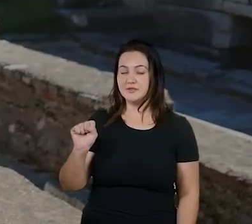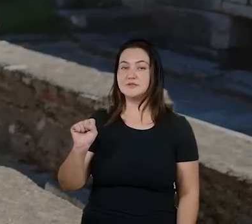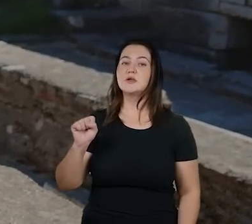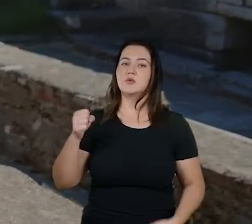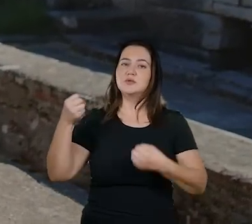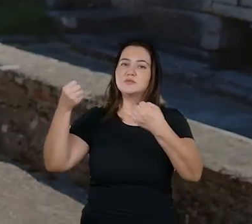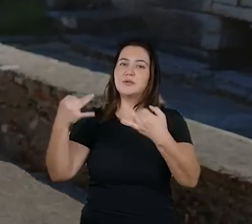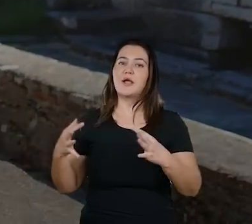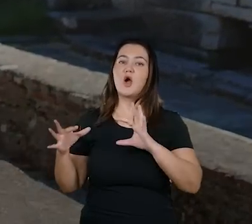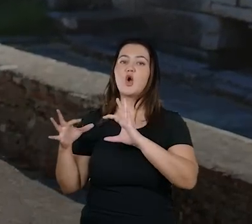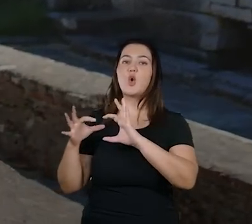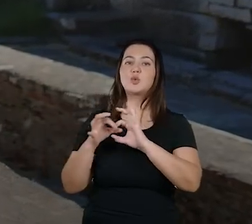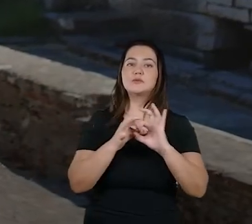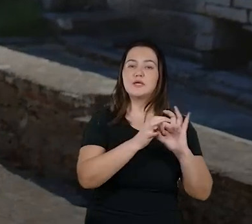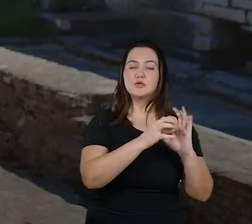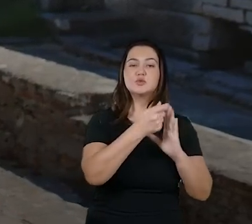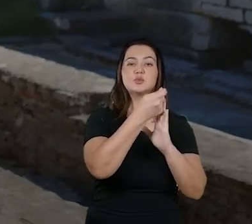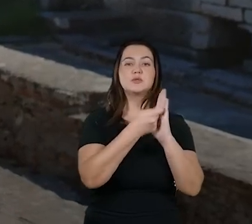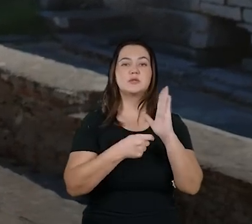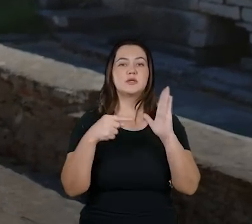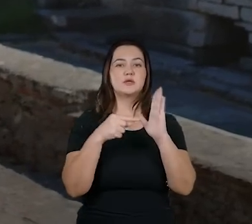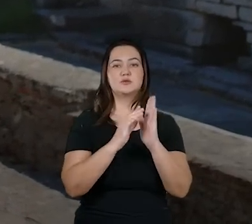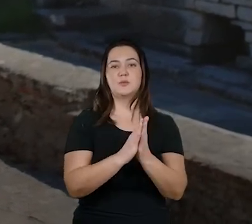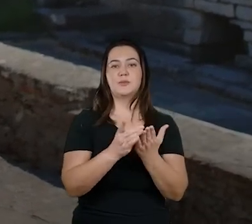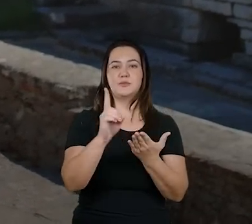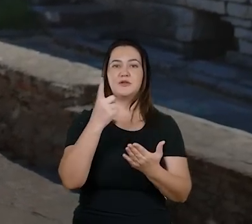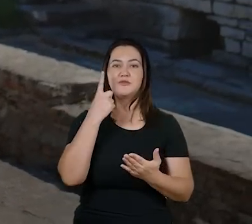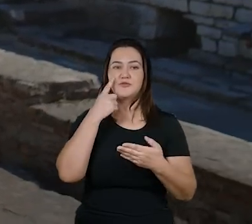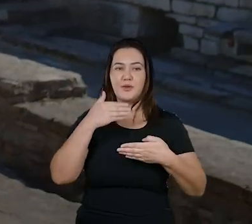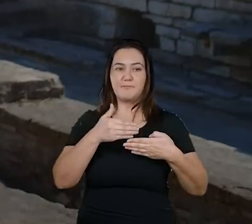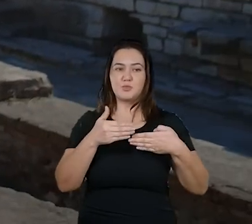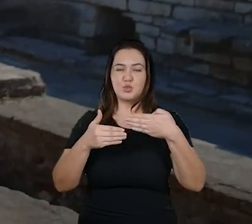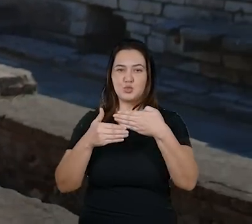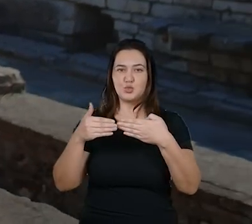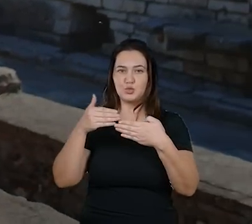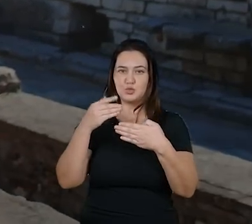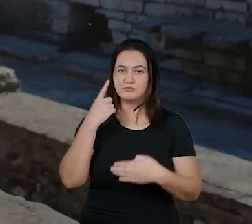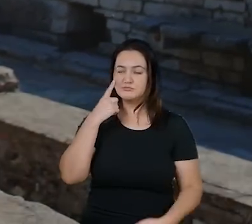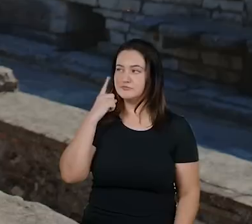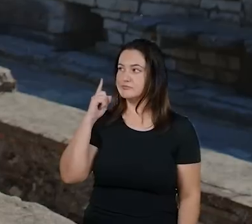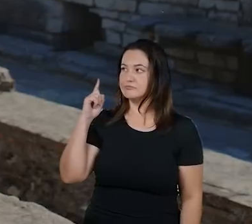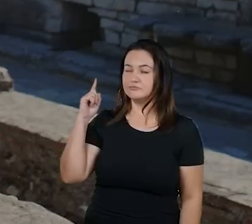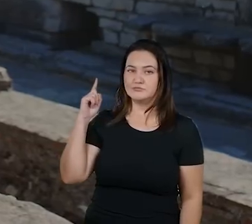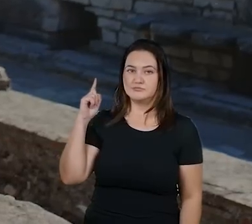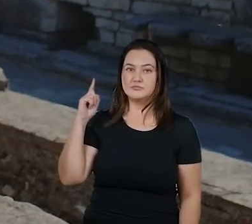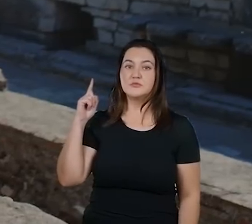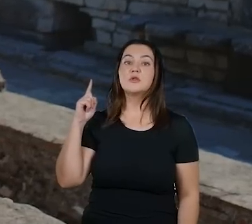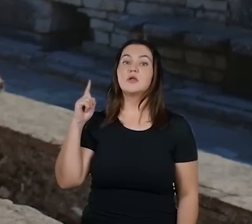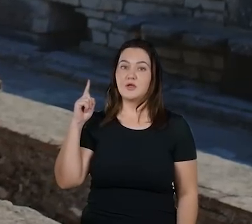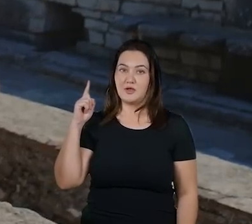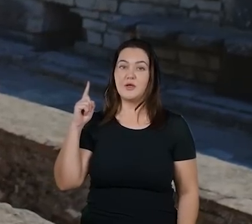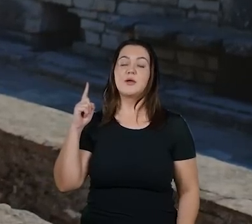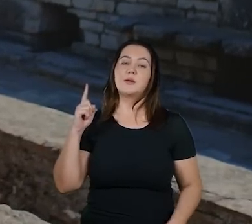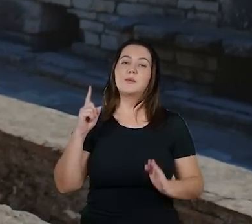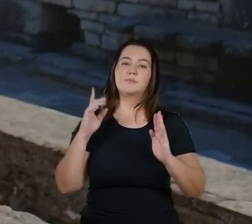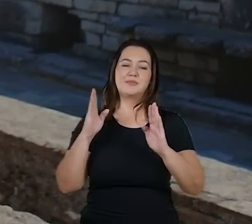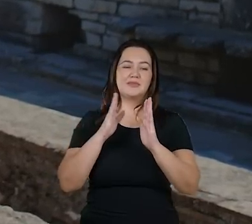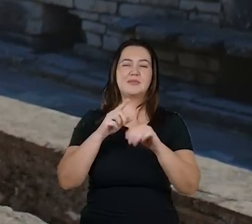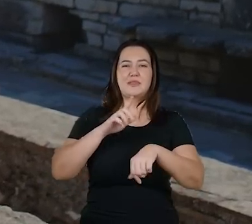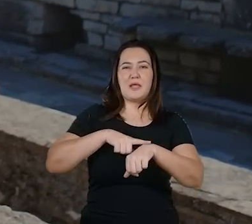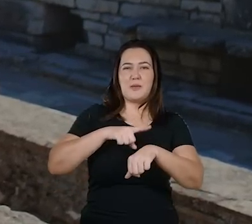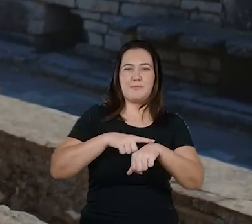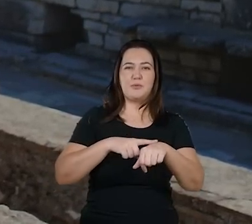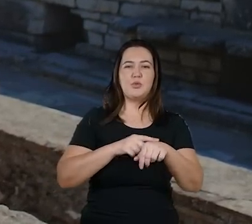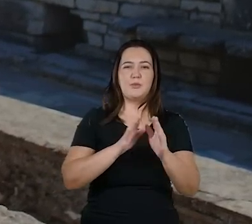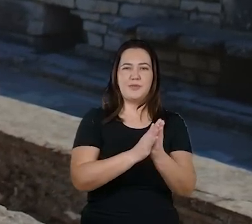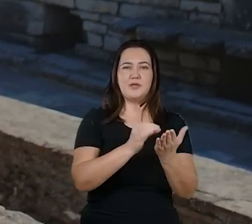contexto a uma passagem da Bíblia Sagrada. Esses muros que vocês estão vendo, essas ruínas aqui, são posteriores ao tempo da Bíblia. São